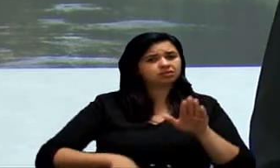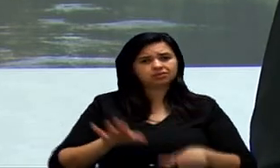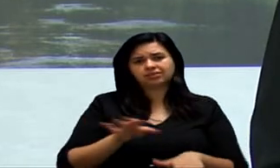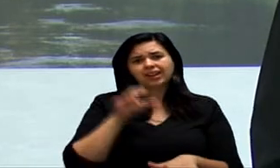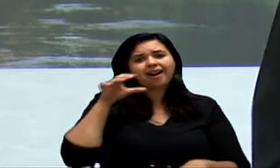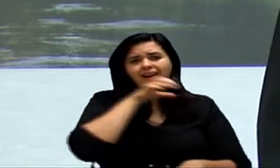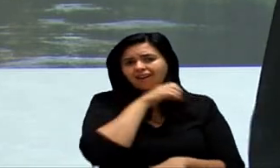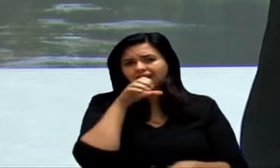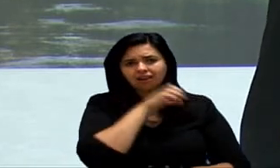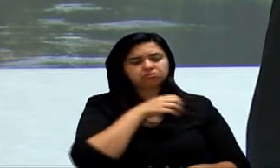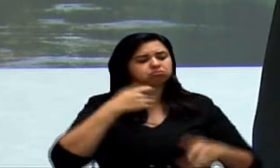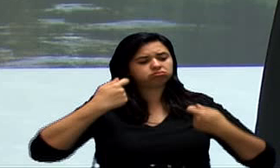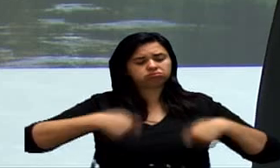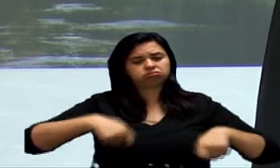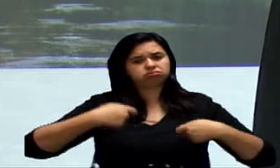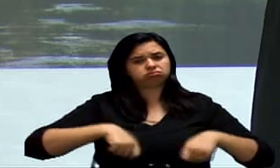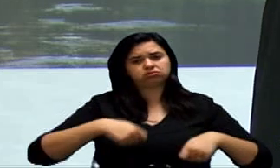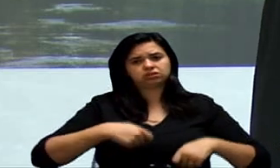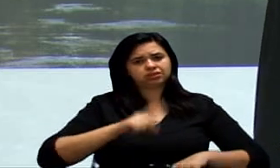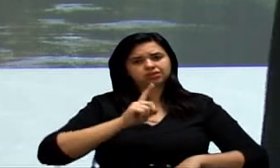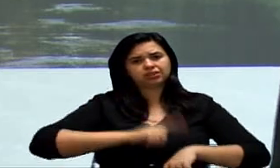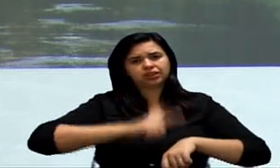que tem que ser prestado no dia.